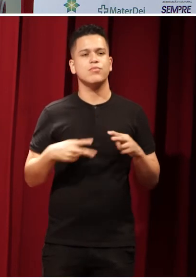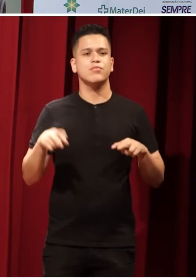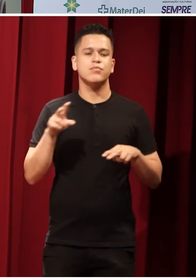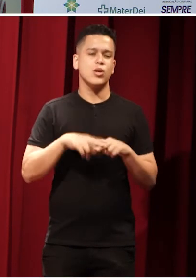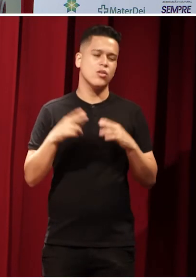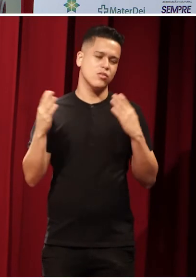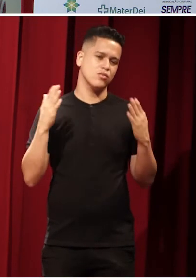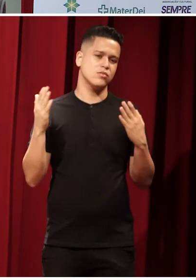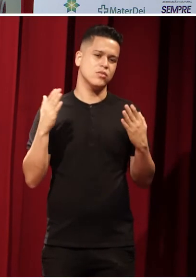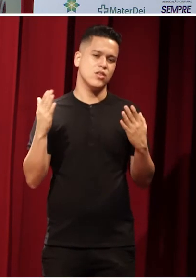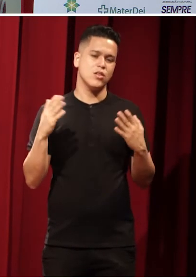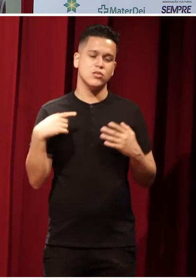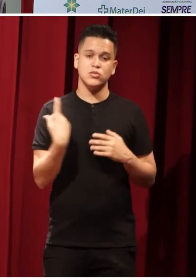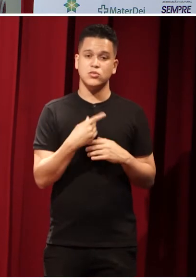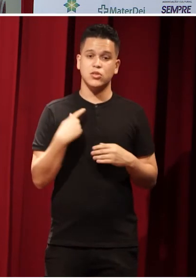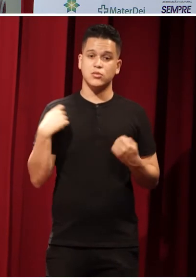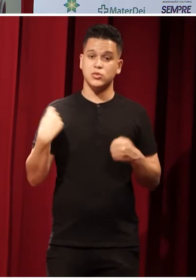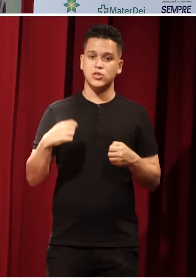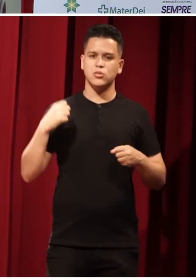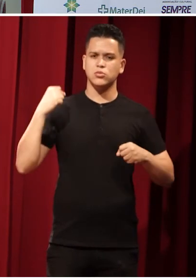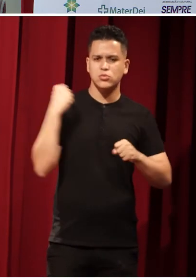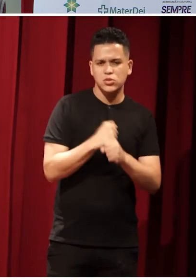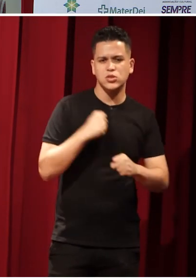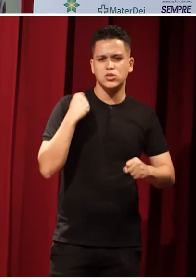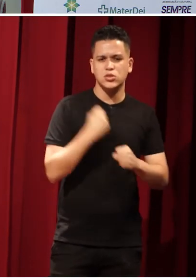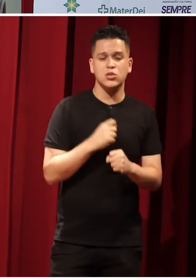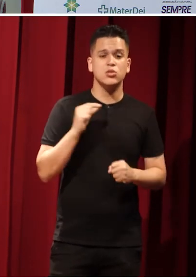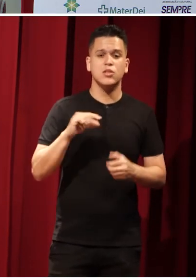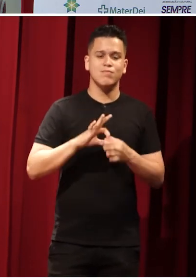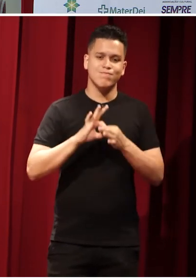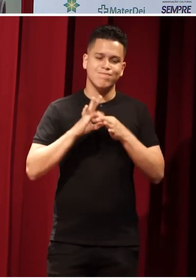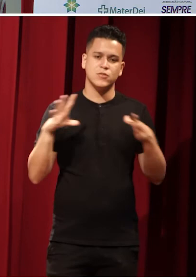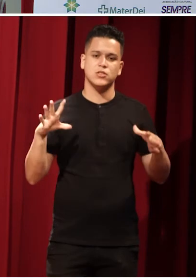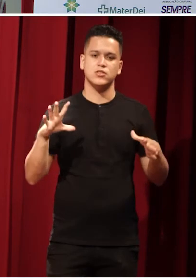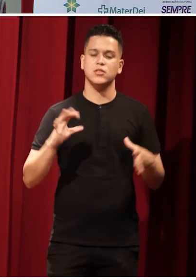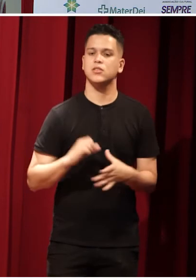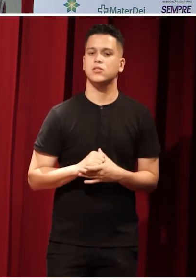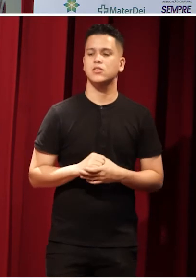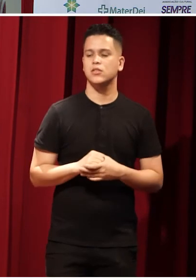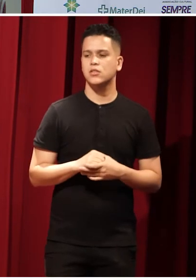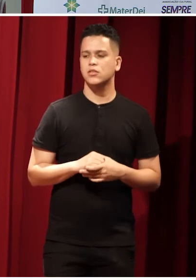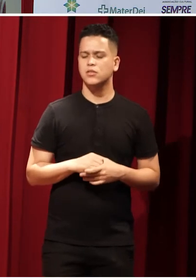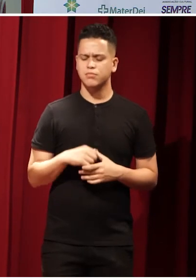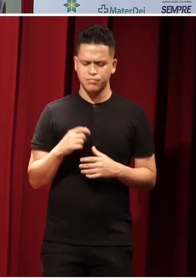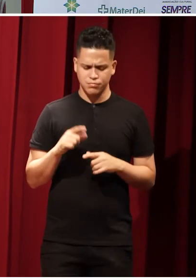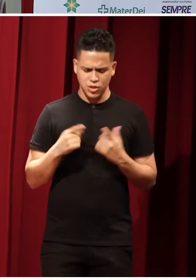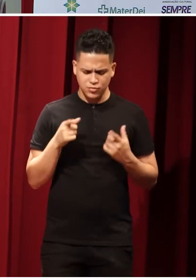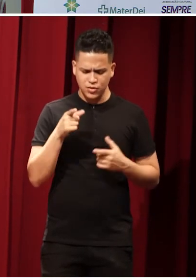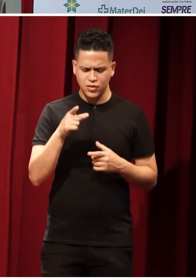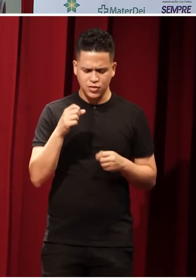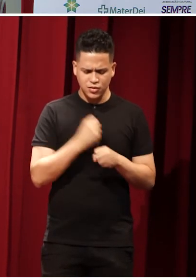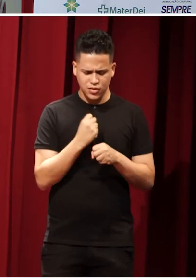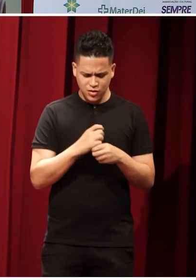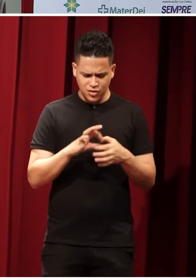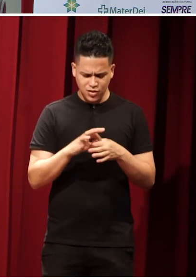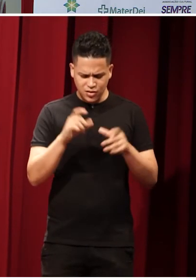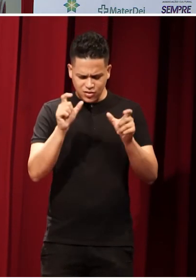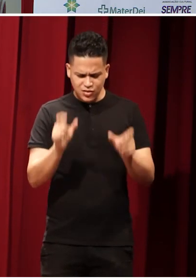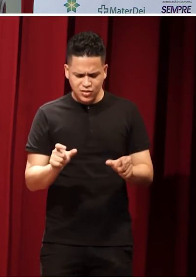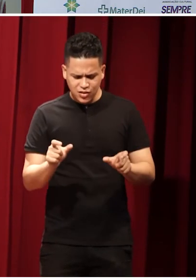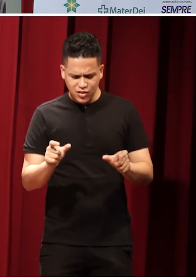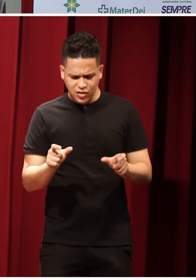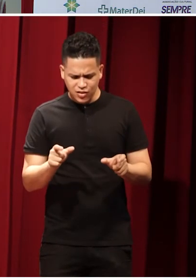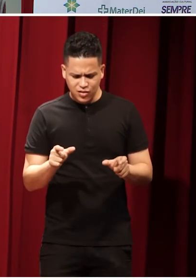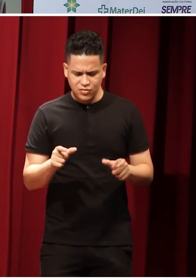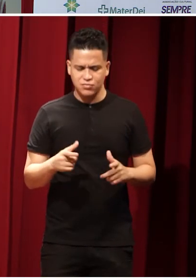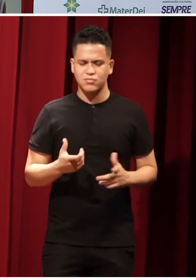Ela sempre, quando você está lutando pela liberdade, a sociologia te pergunta, mas você está